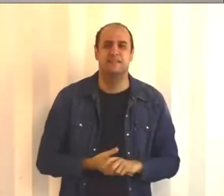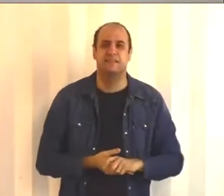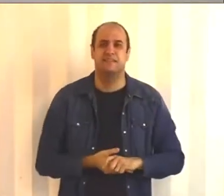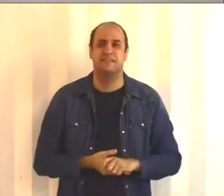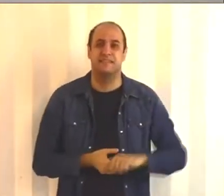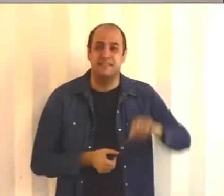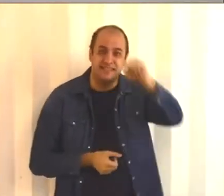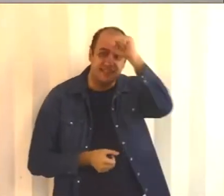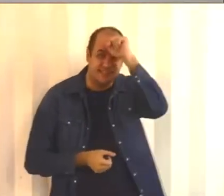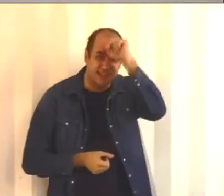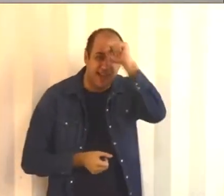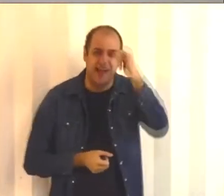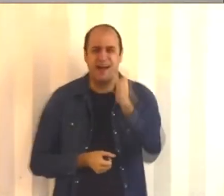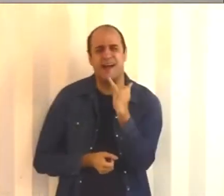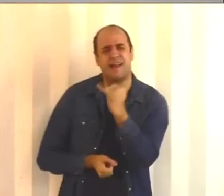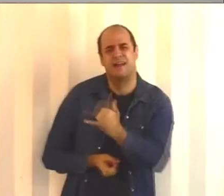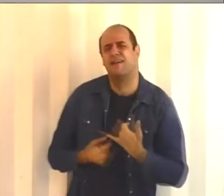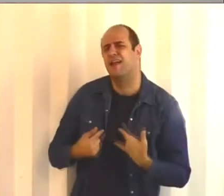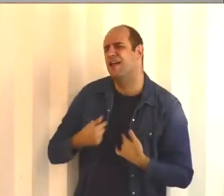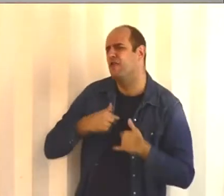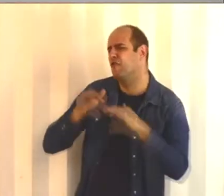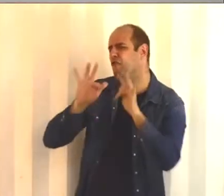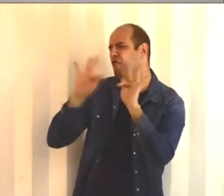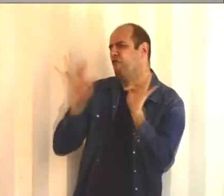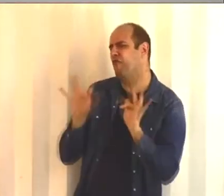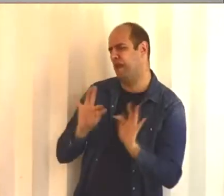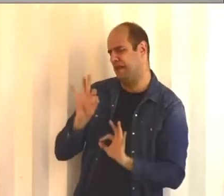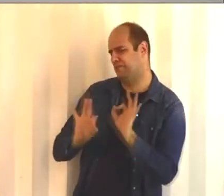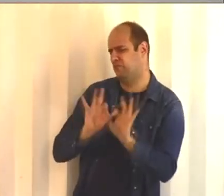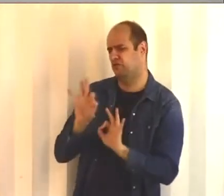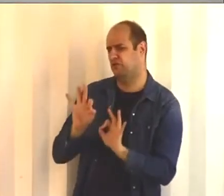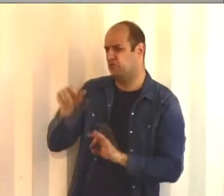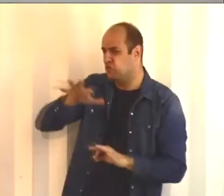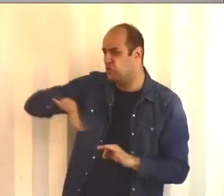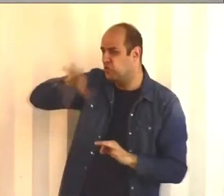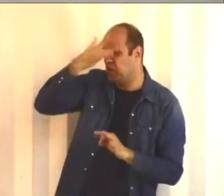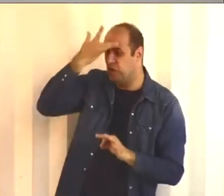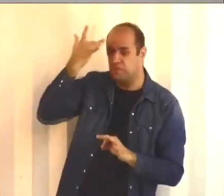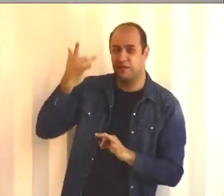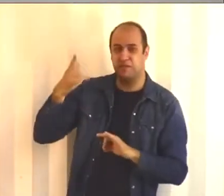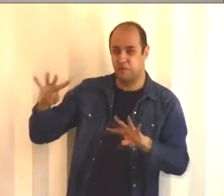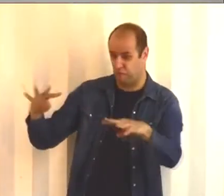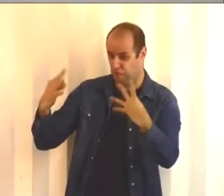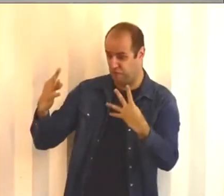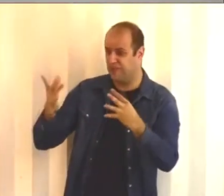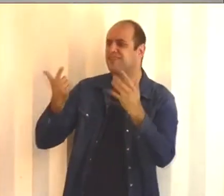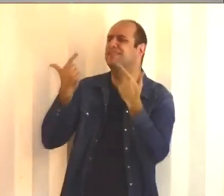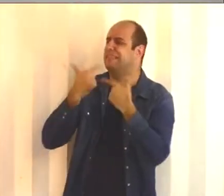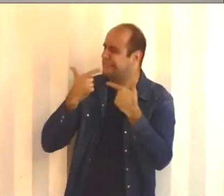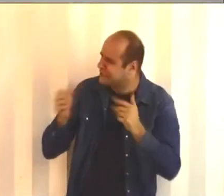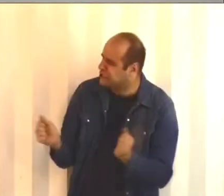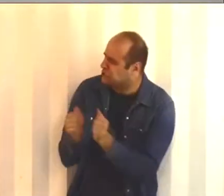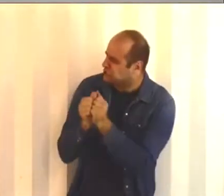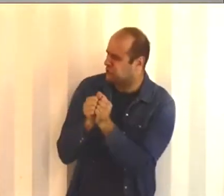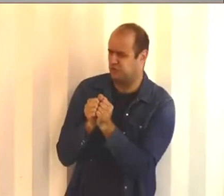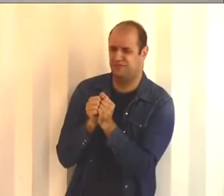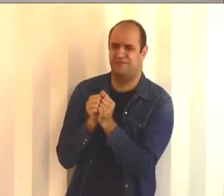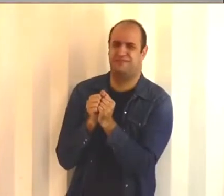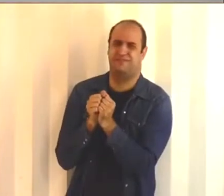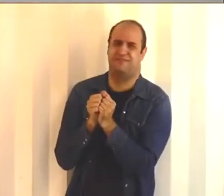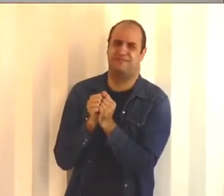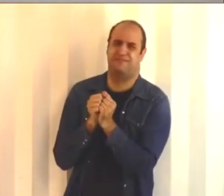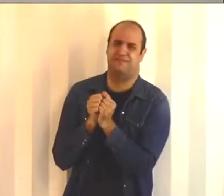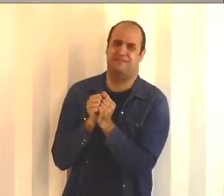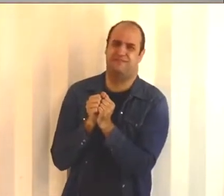deu motivo de riso, e todo aquele que ouvir isso vai rir-se juntamente comigo. E acrescentou: quem